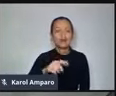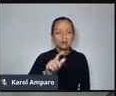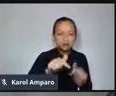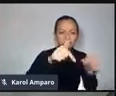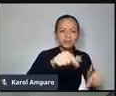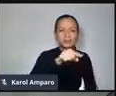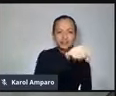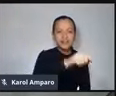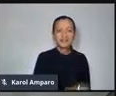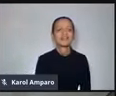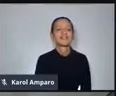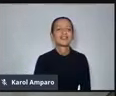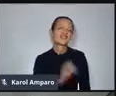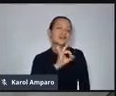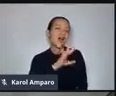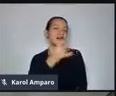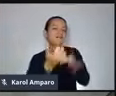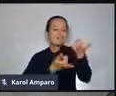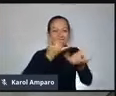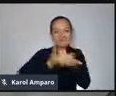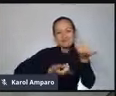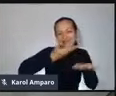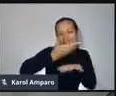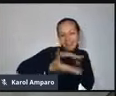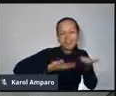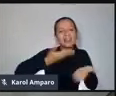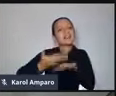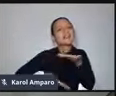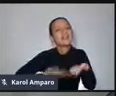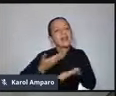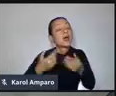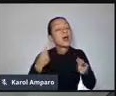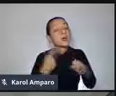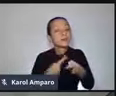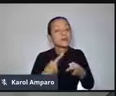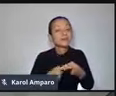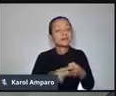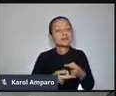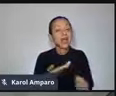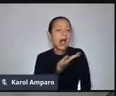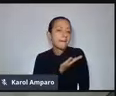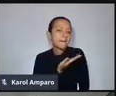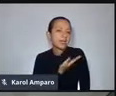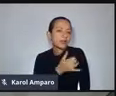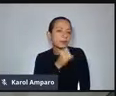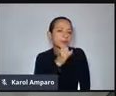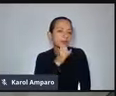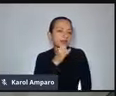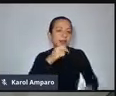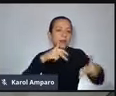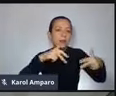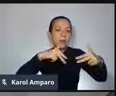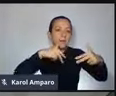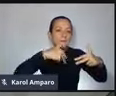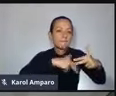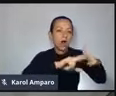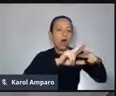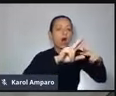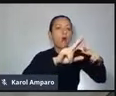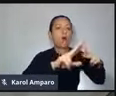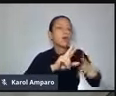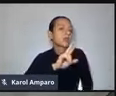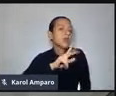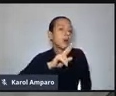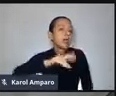entendeu? Porque nós sabíamos, devemos sempre saber que uma rasteira é uma rasteira, não é um chute. A